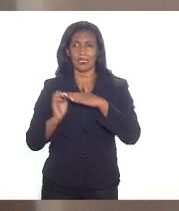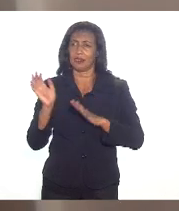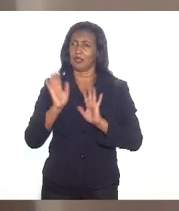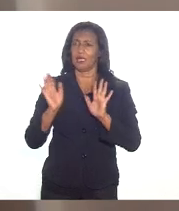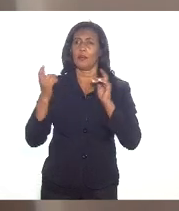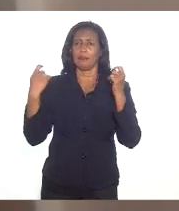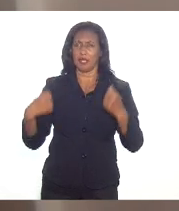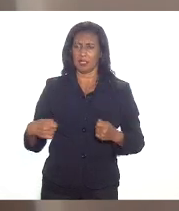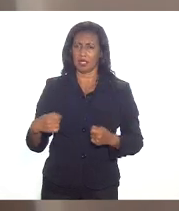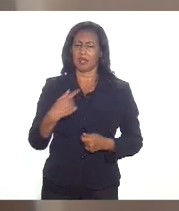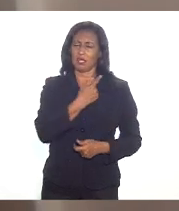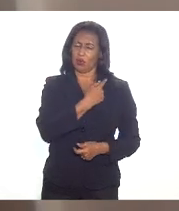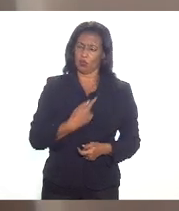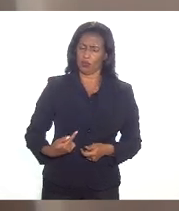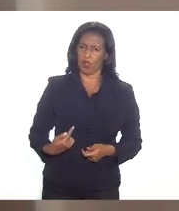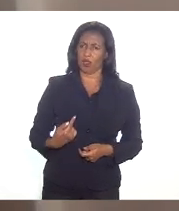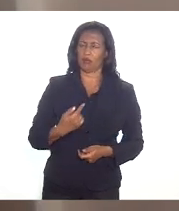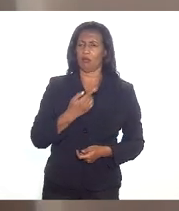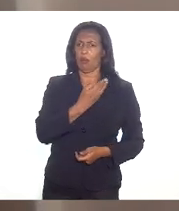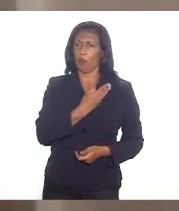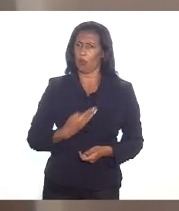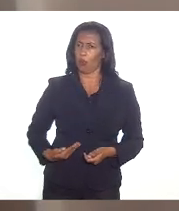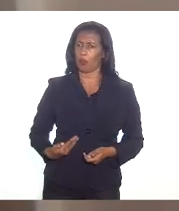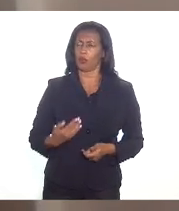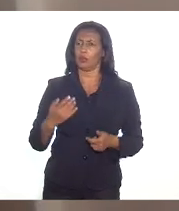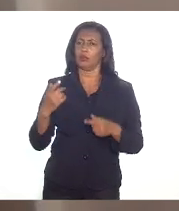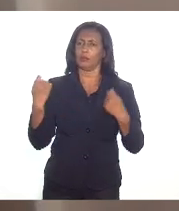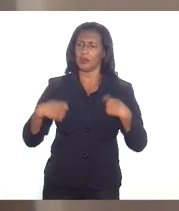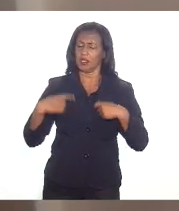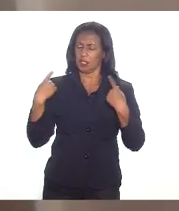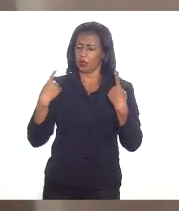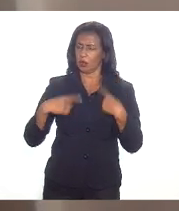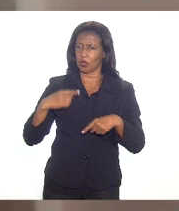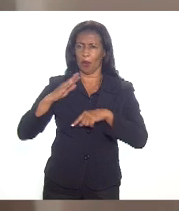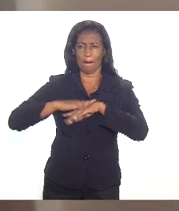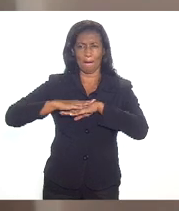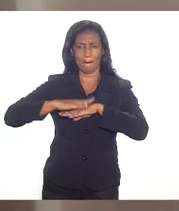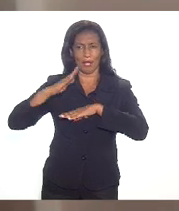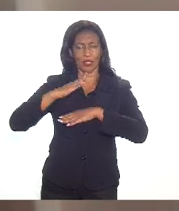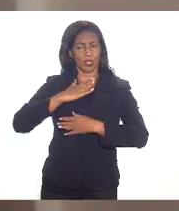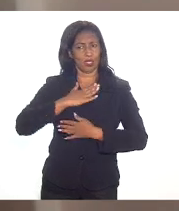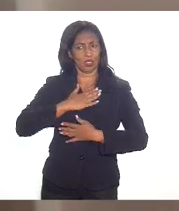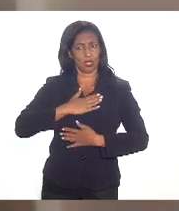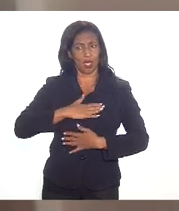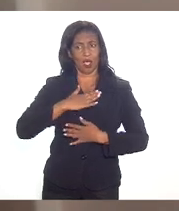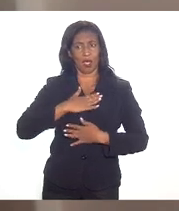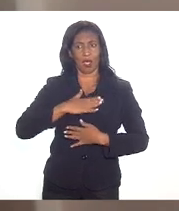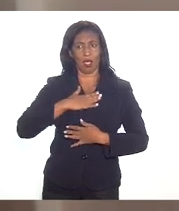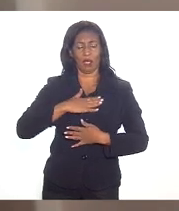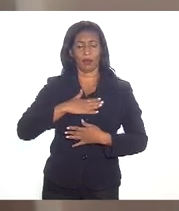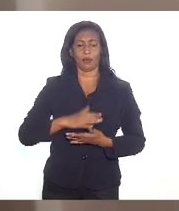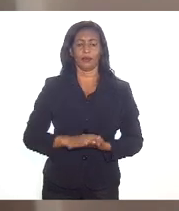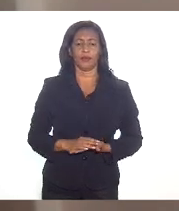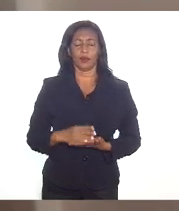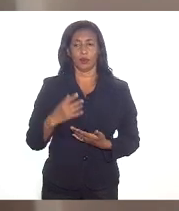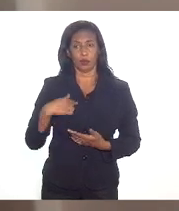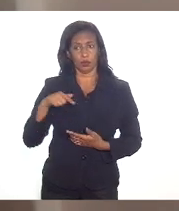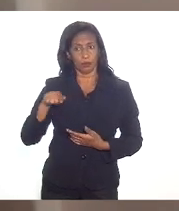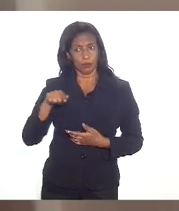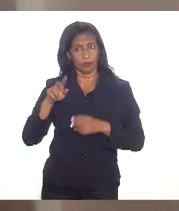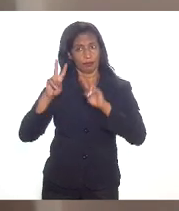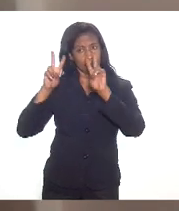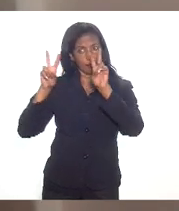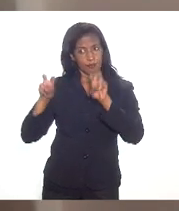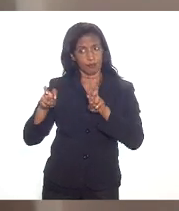para isso e a gente precisa ter uma discussão, eu acho, com mais calma sobre essa questão e não ficar